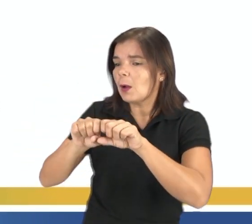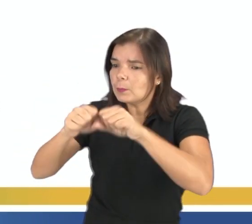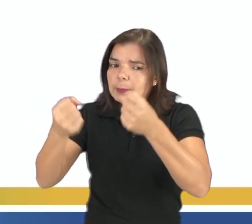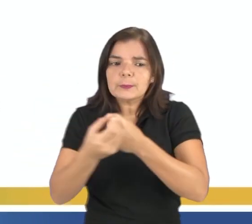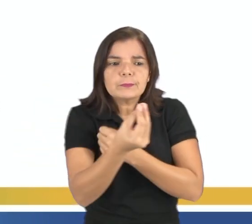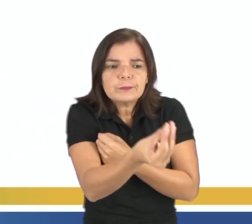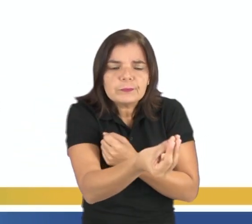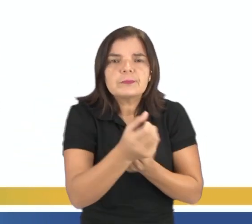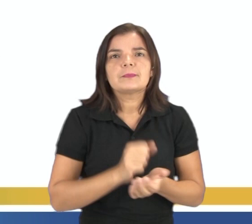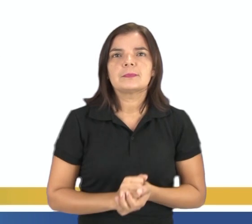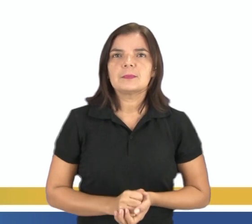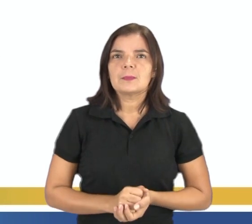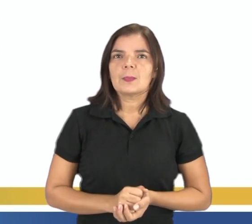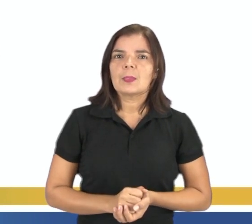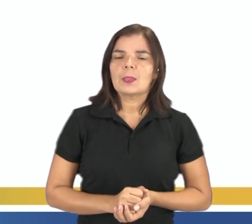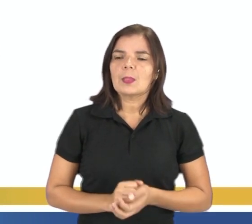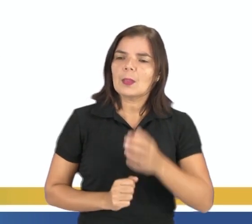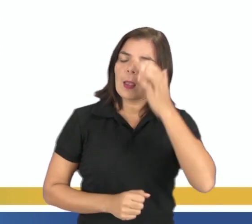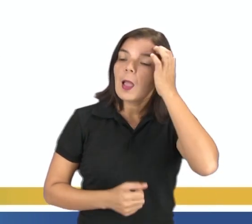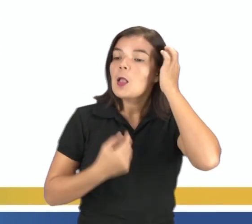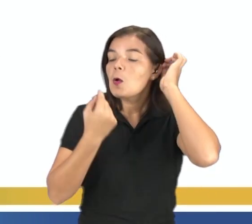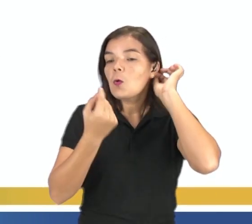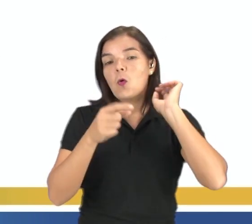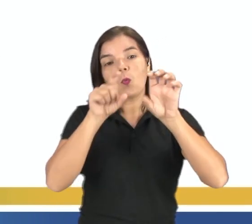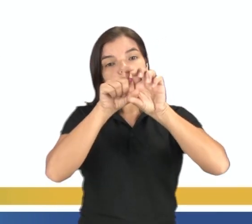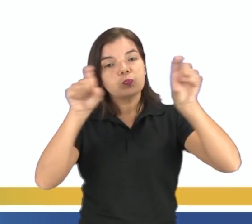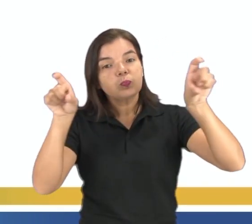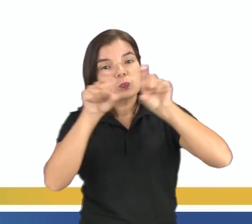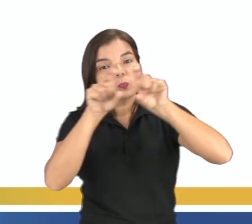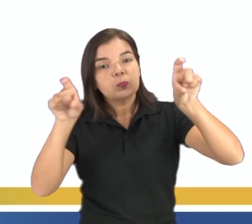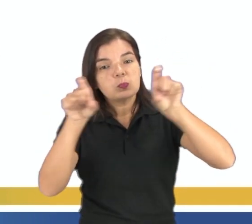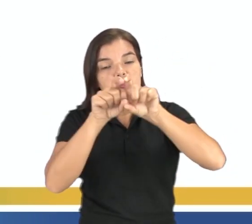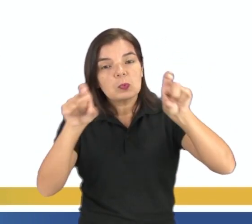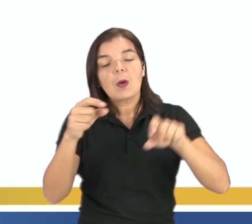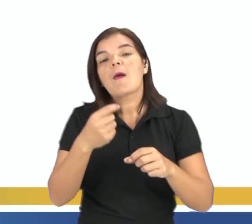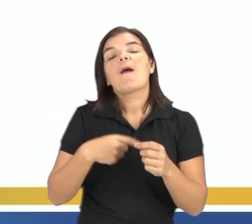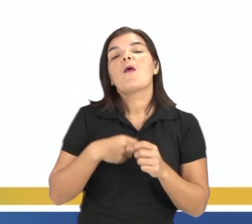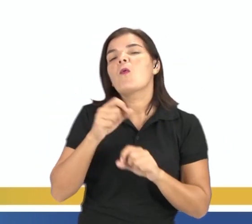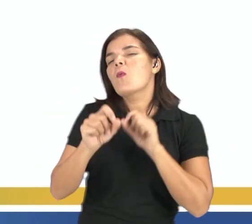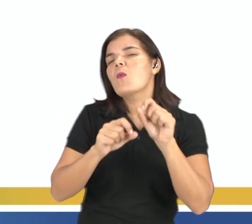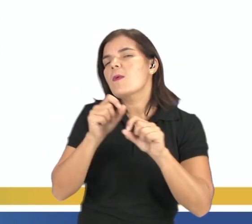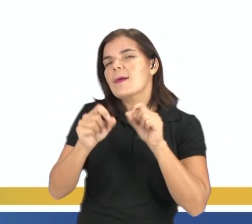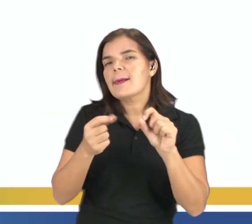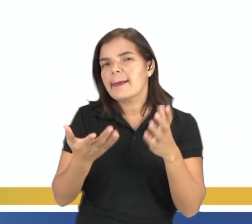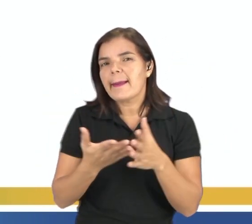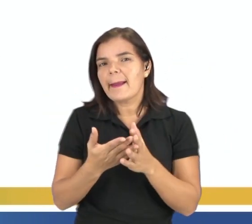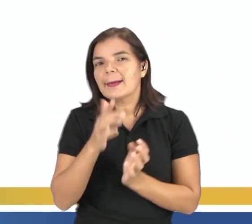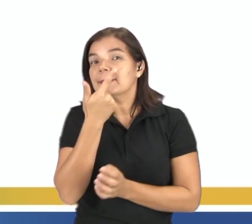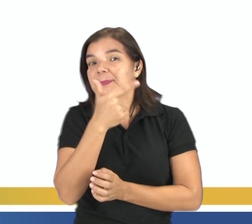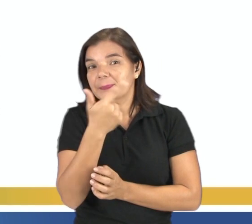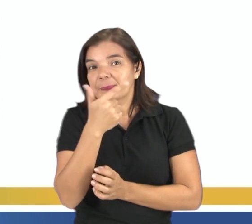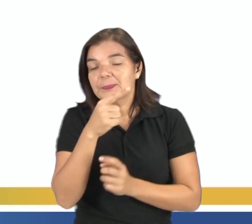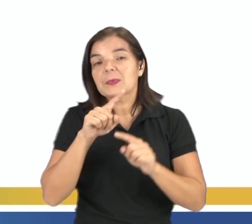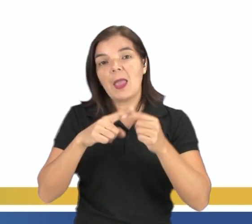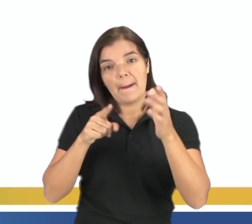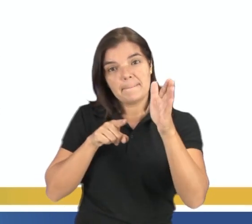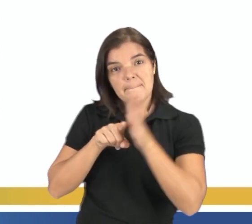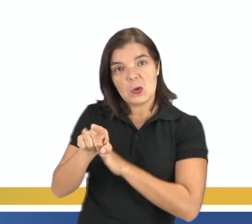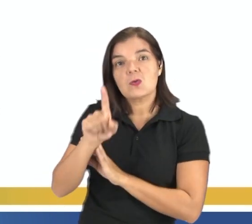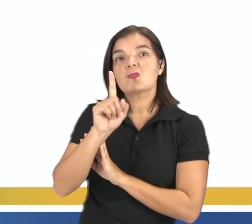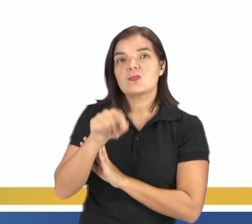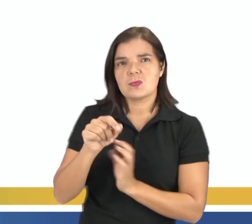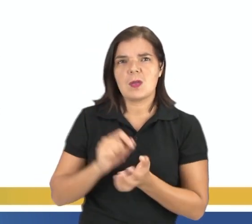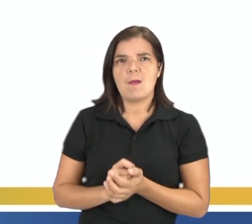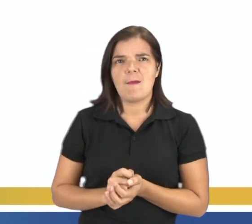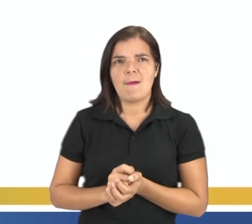Claque. Agora, observe como essa figurinha, ela tem a intenção de causar humor. A pergunta é,